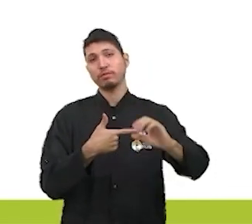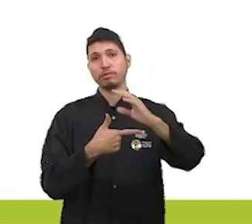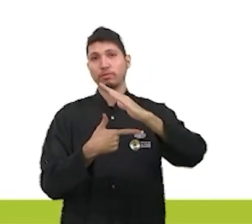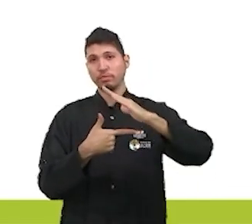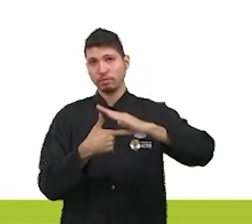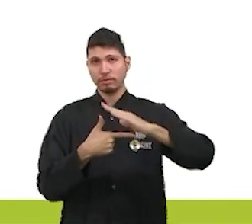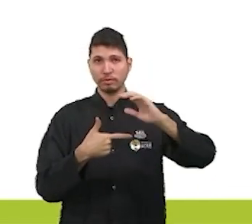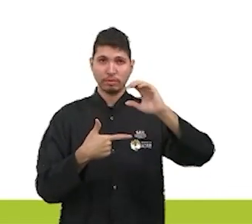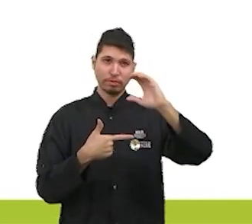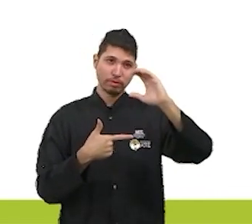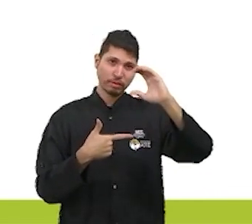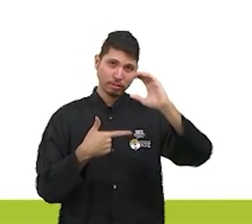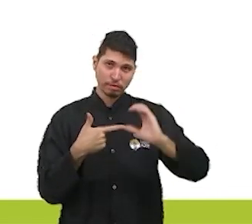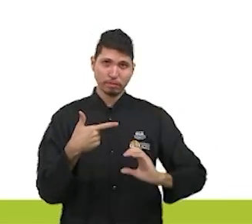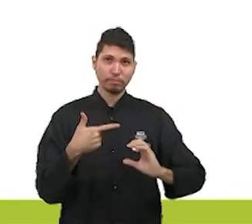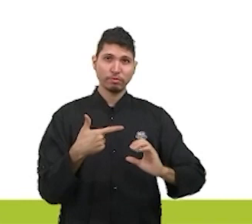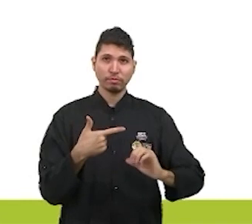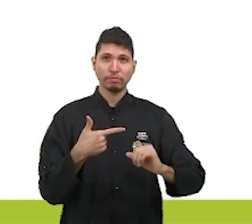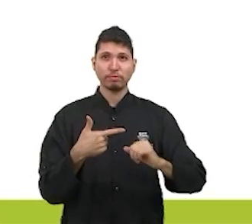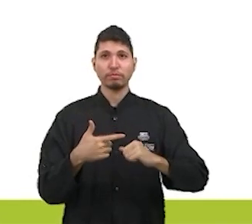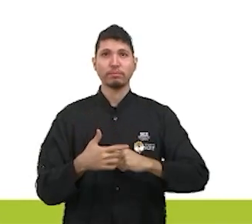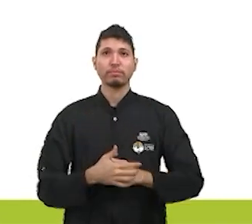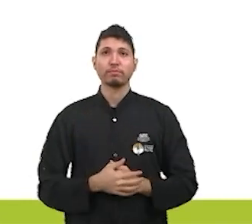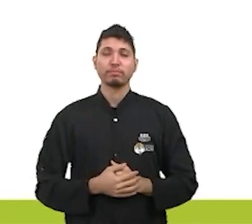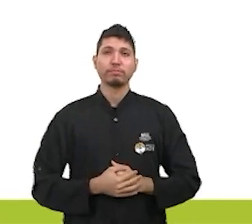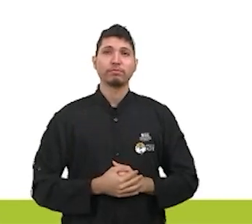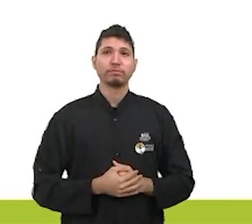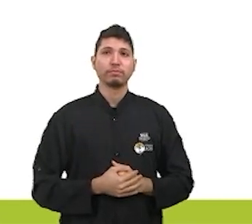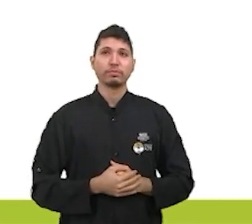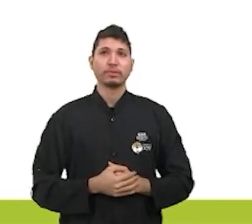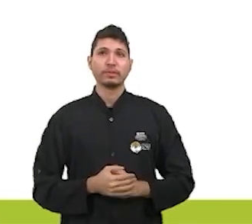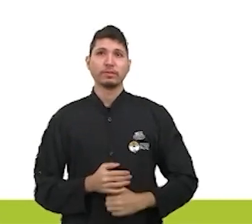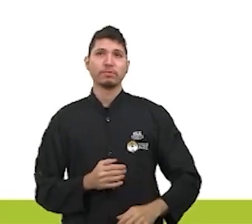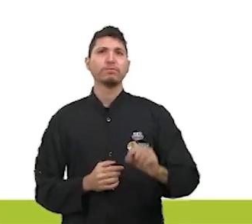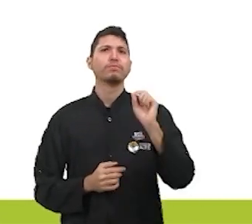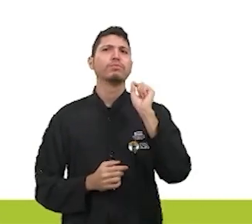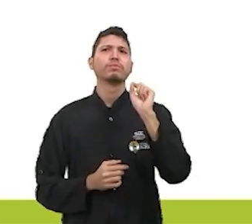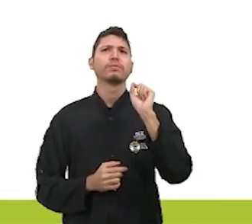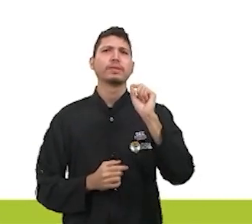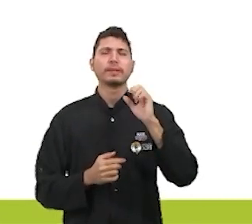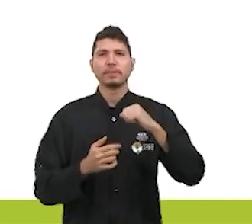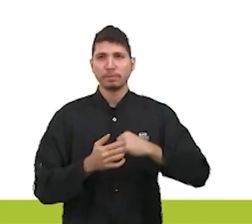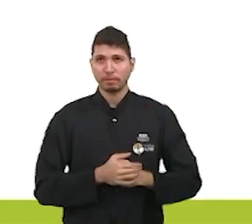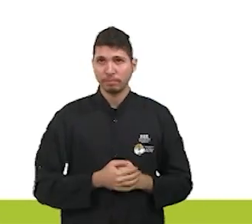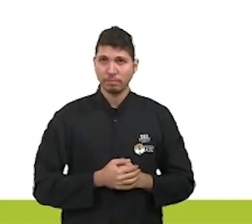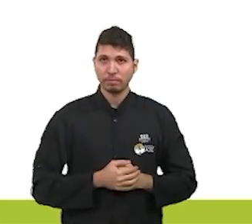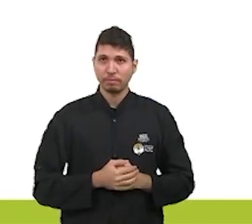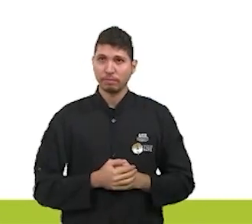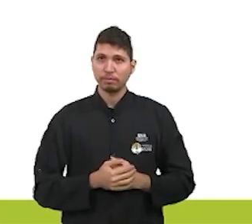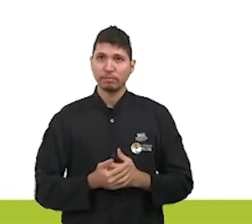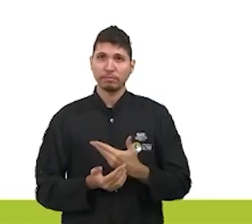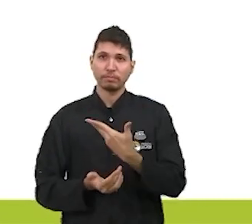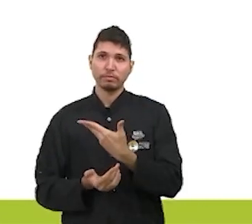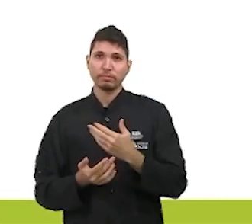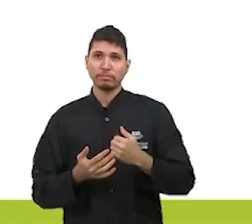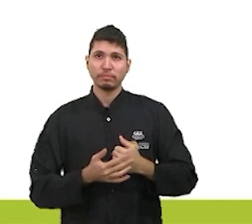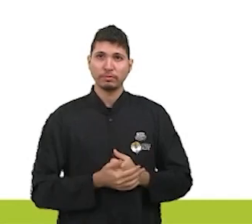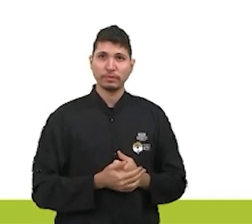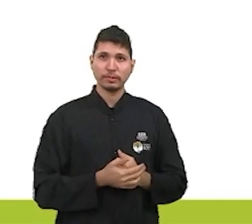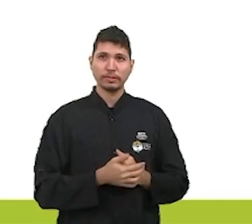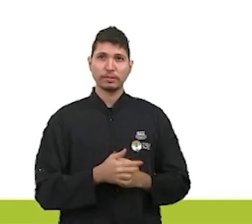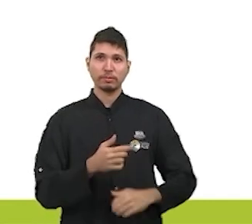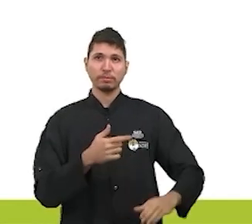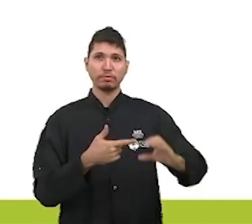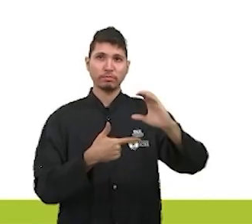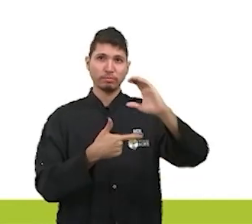que fica a tangente aí, ó. Vamos chamar de coca. Professor, o que é coca? Cateto oposto sobre cateto adjacente. Vamos chamar de coca, para ficar